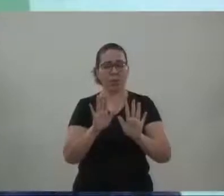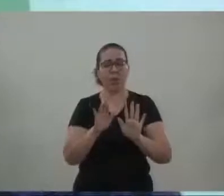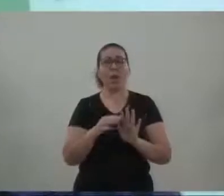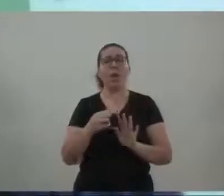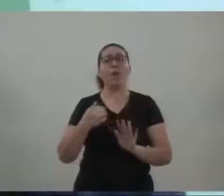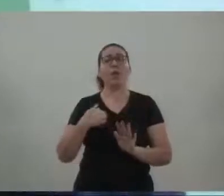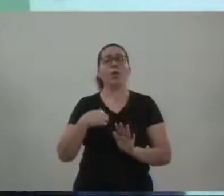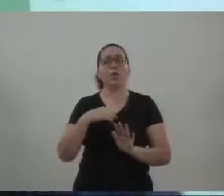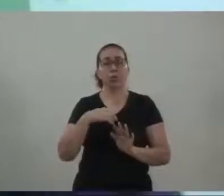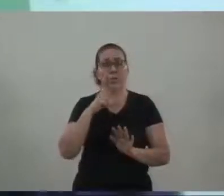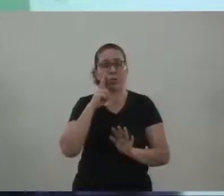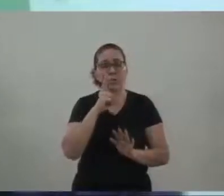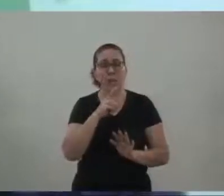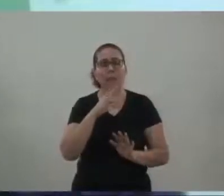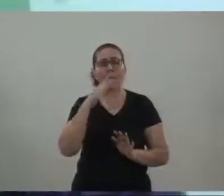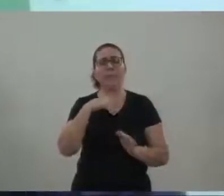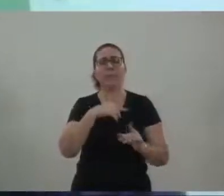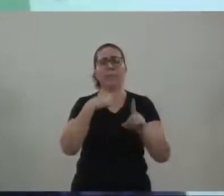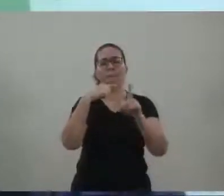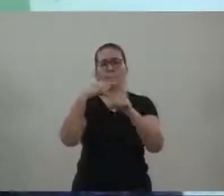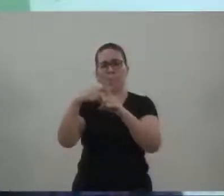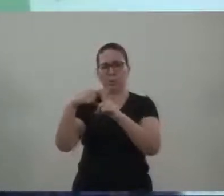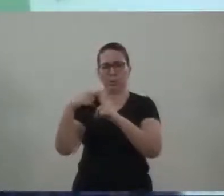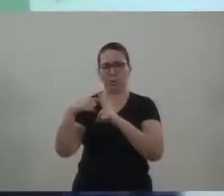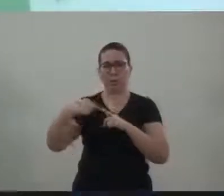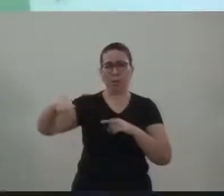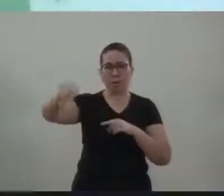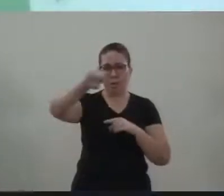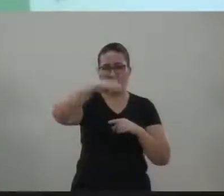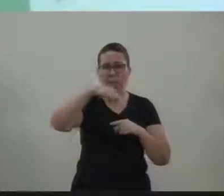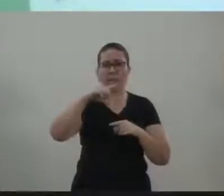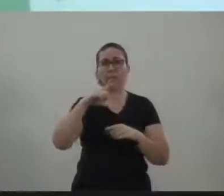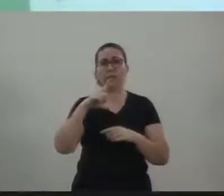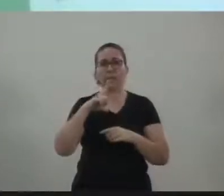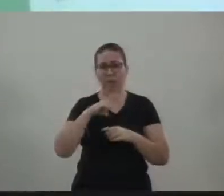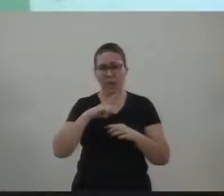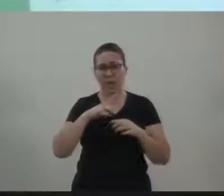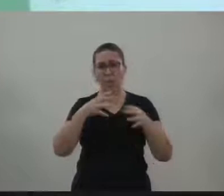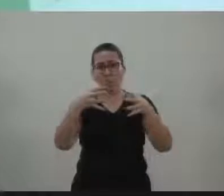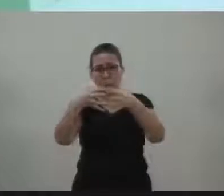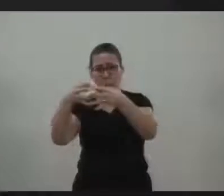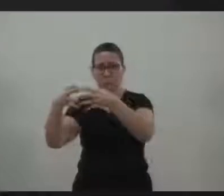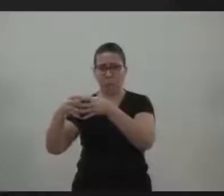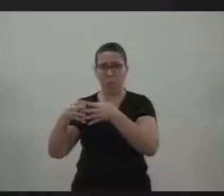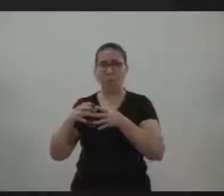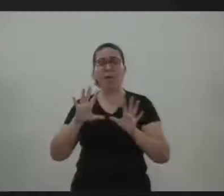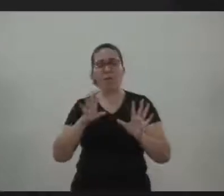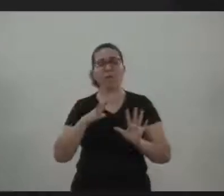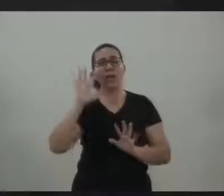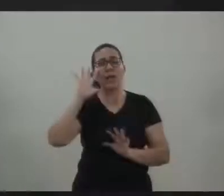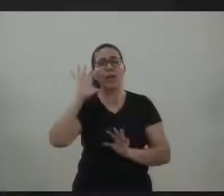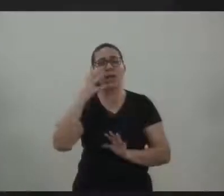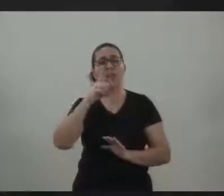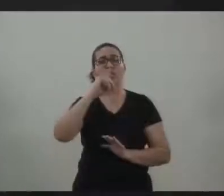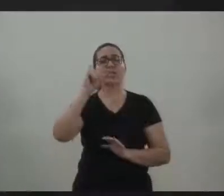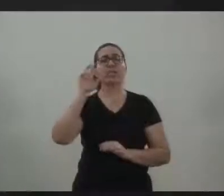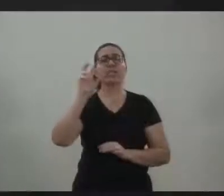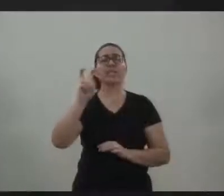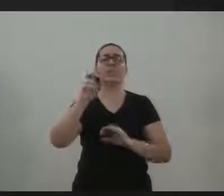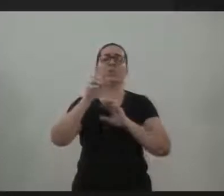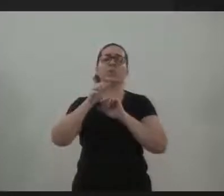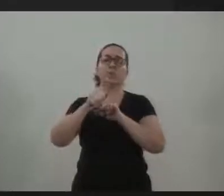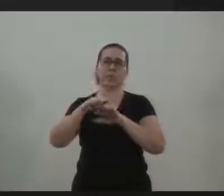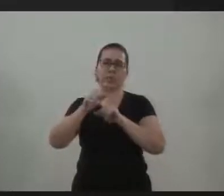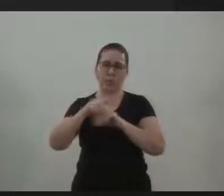com positividade se de fato a oposição conseguir se reunir. Mas nós vamos decidir no dia 5 de